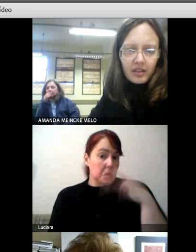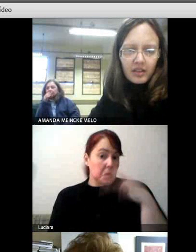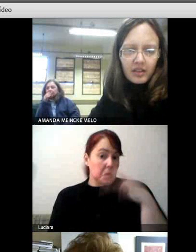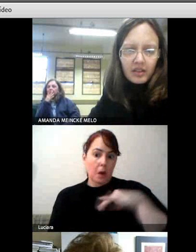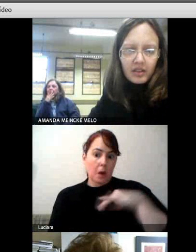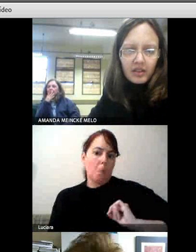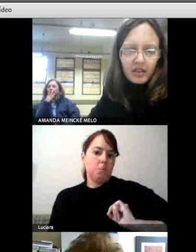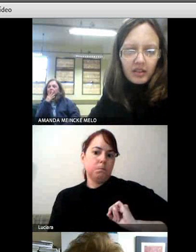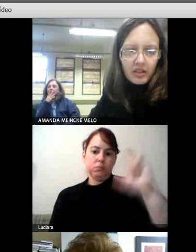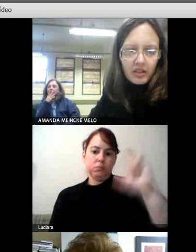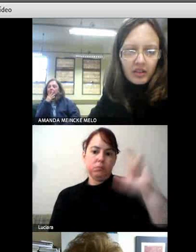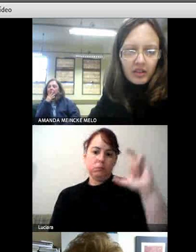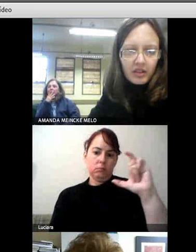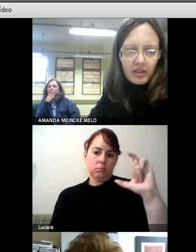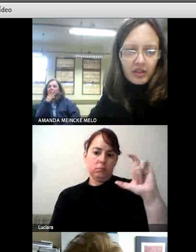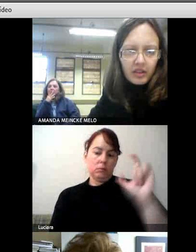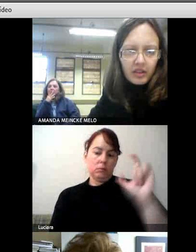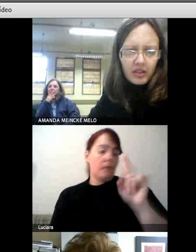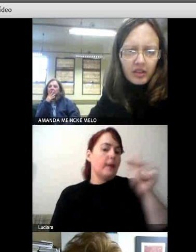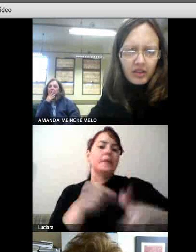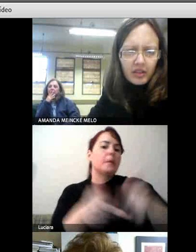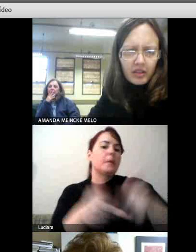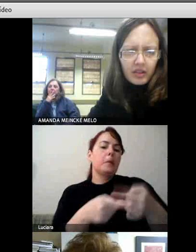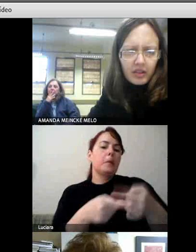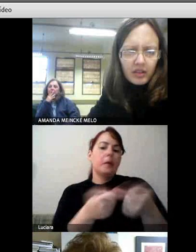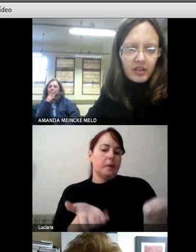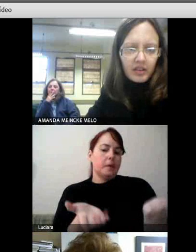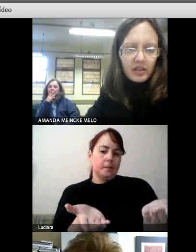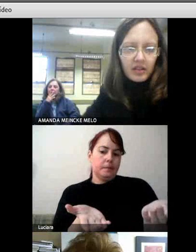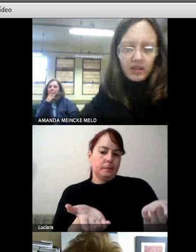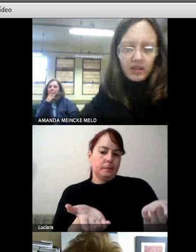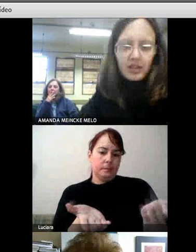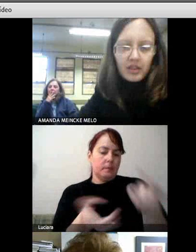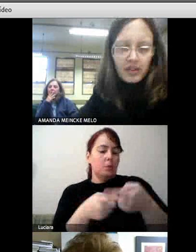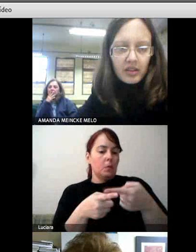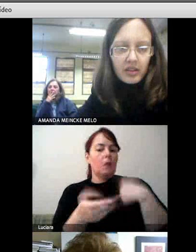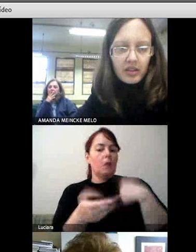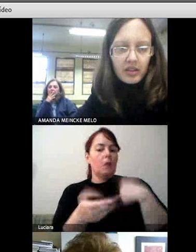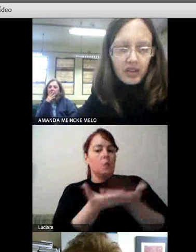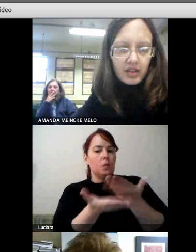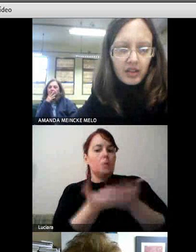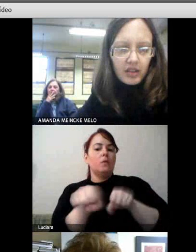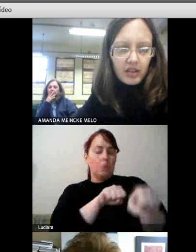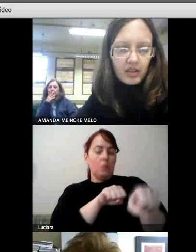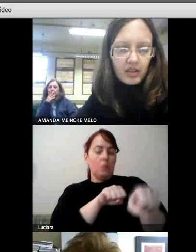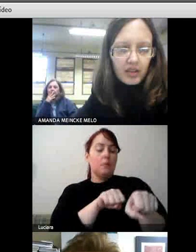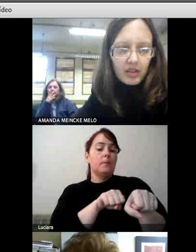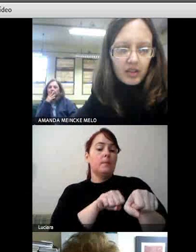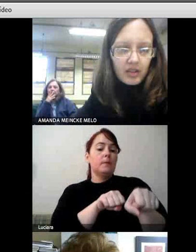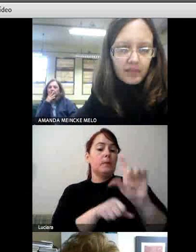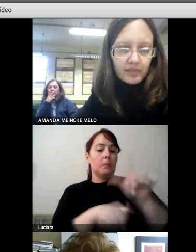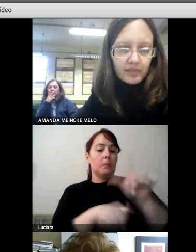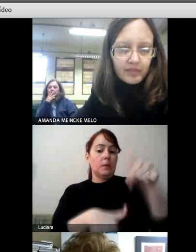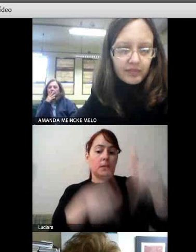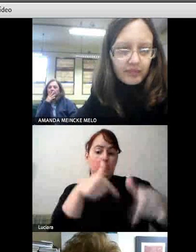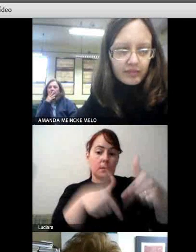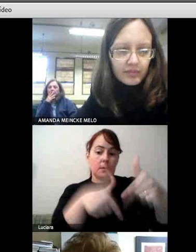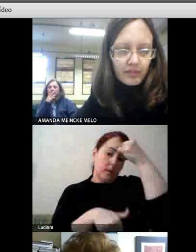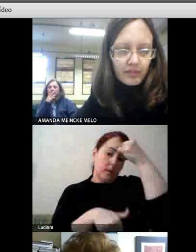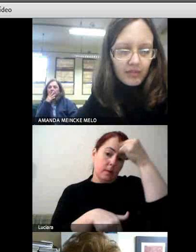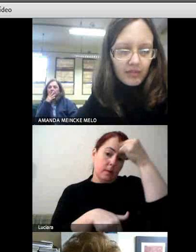menino minimamente capacitado para usar informática, nós empregamos. Empregamos e nos comprometemos de fazer